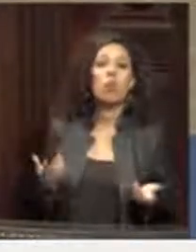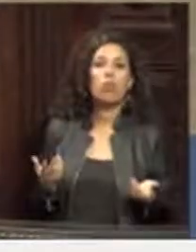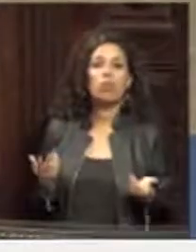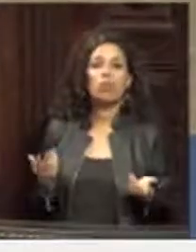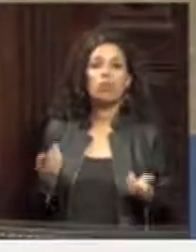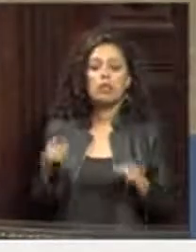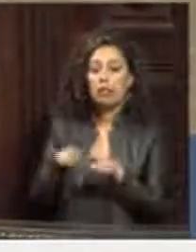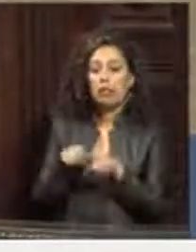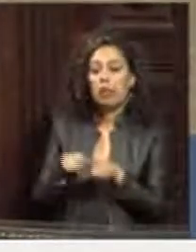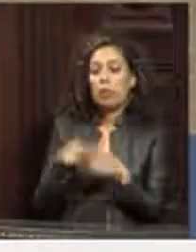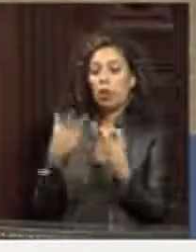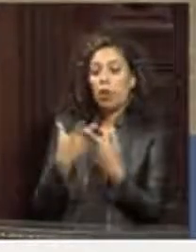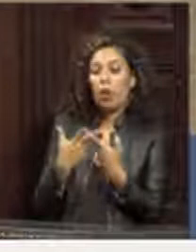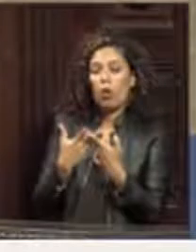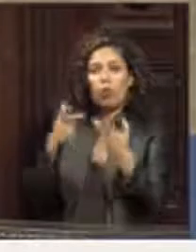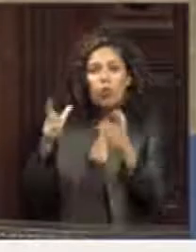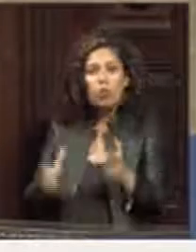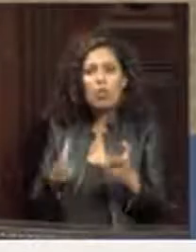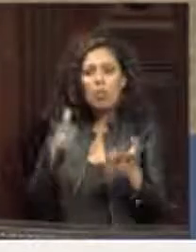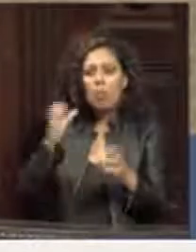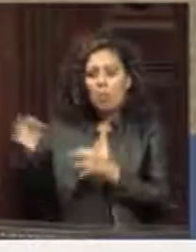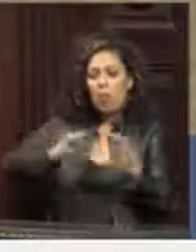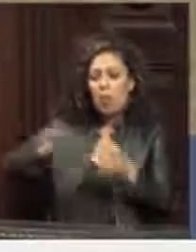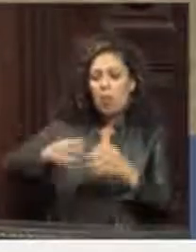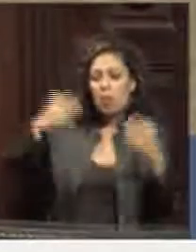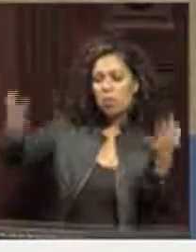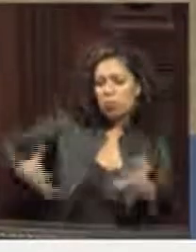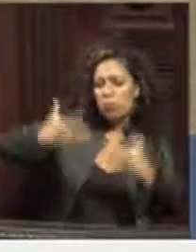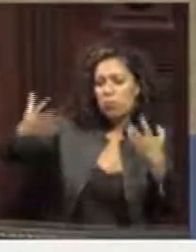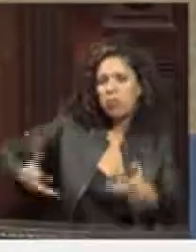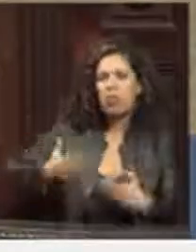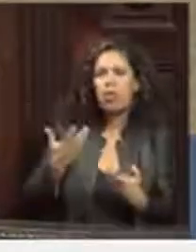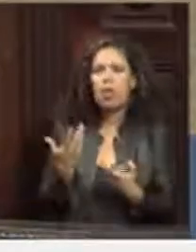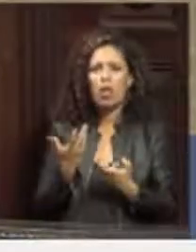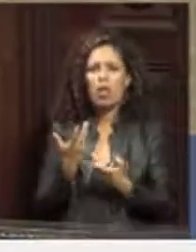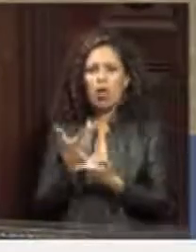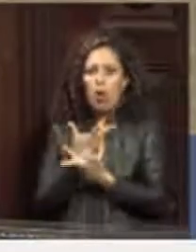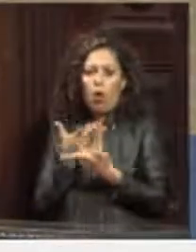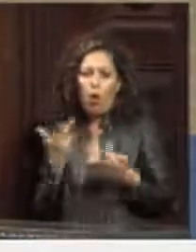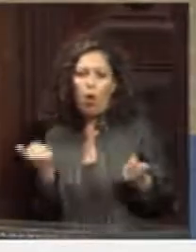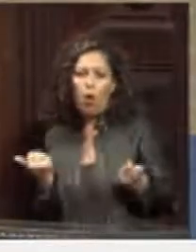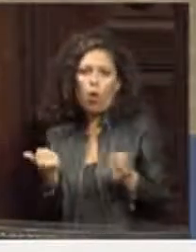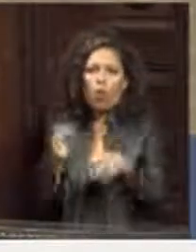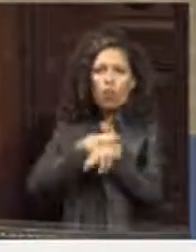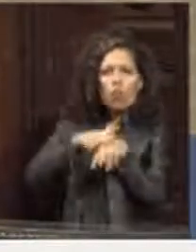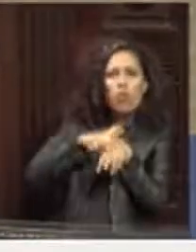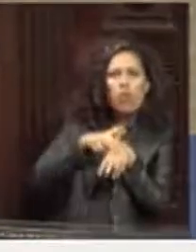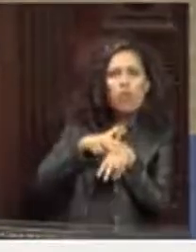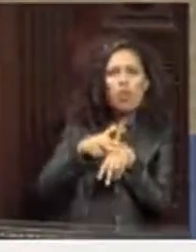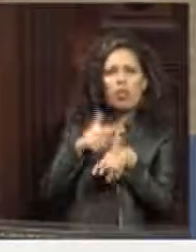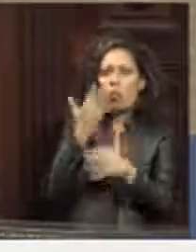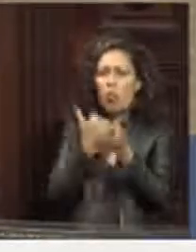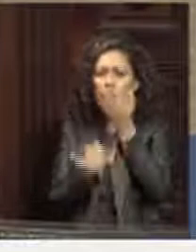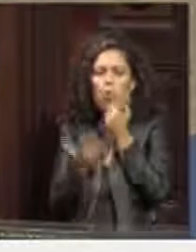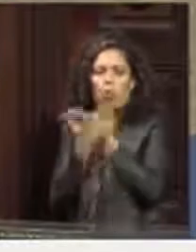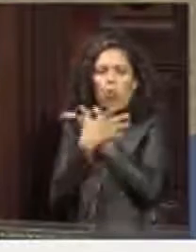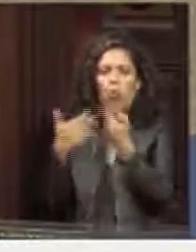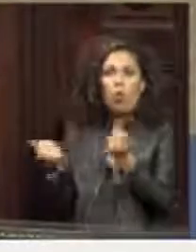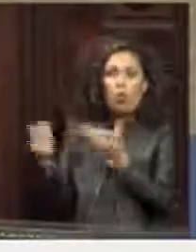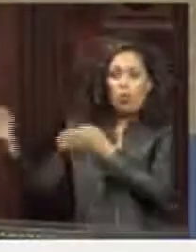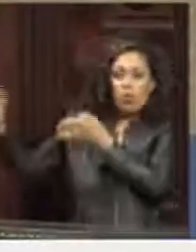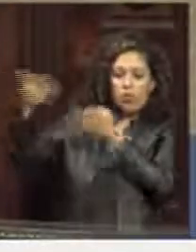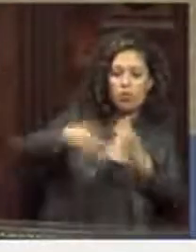interromper esse processo e chamar uma audiência pública para que haja um grande debate público